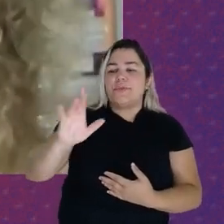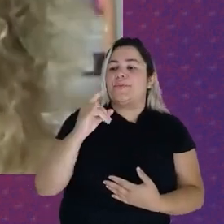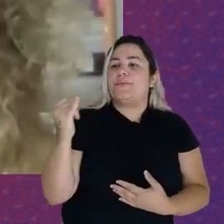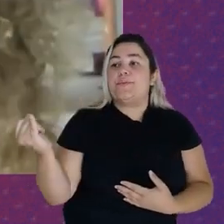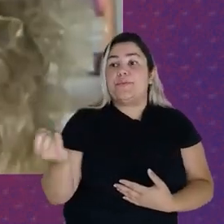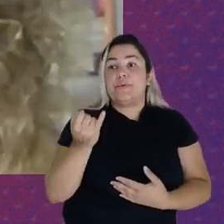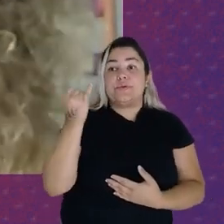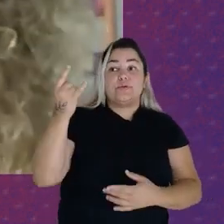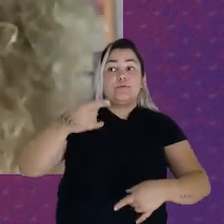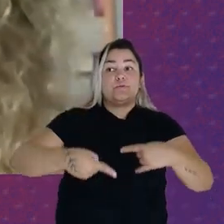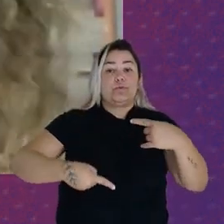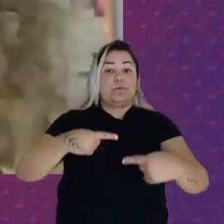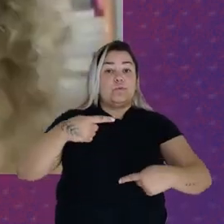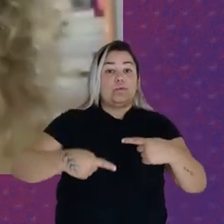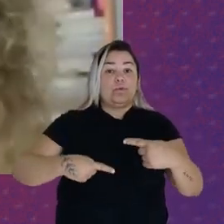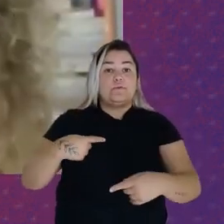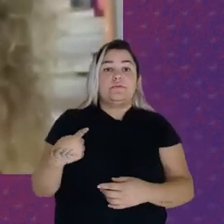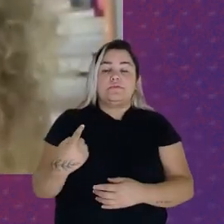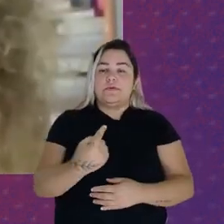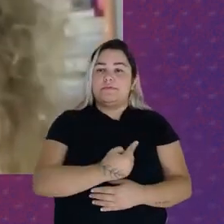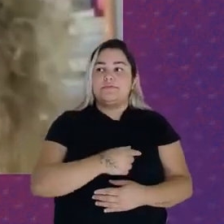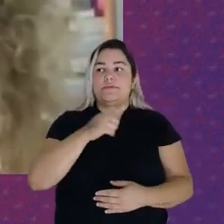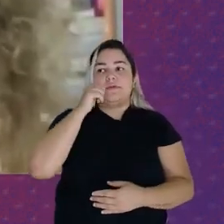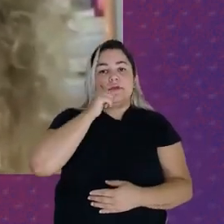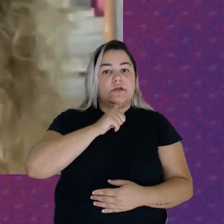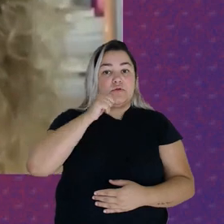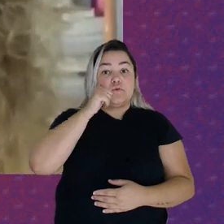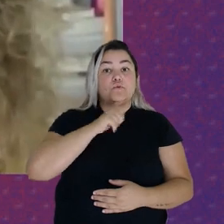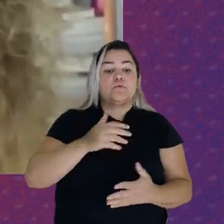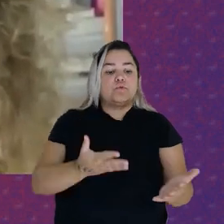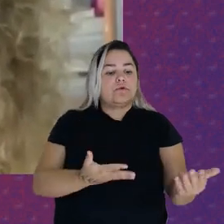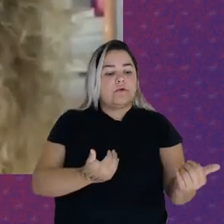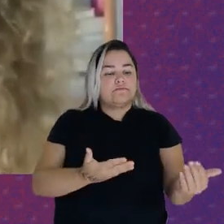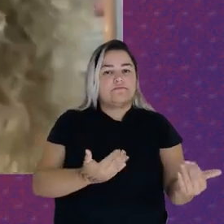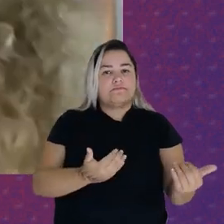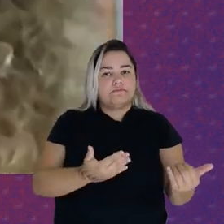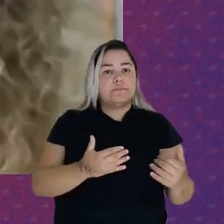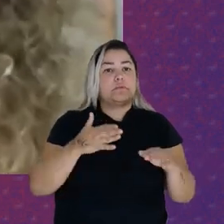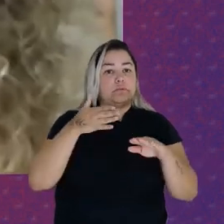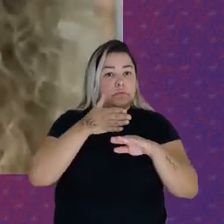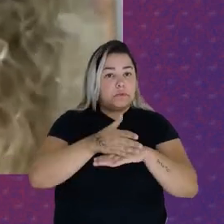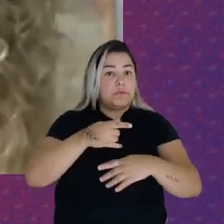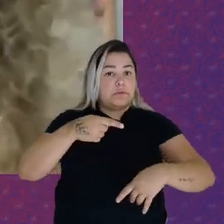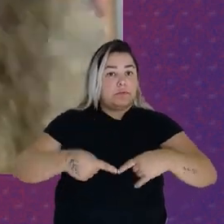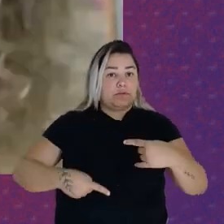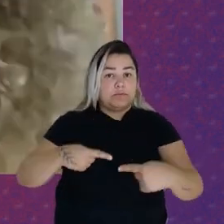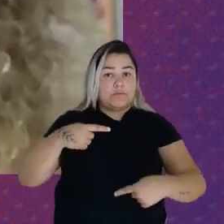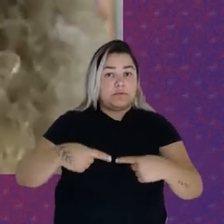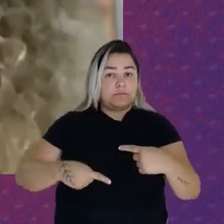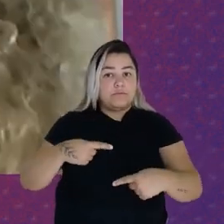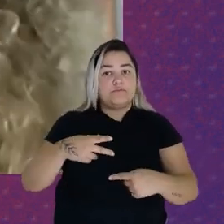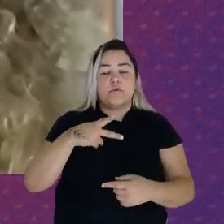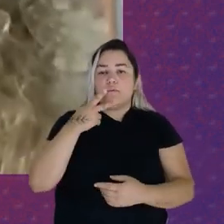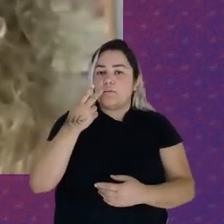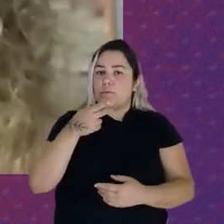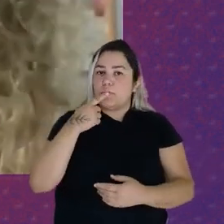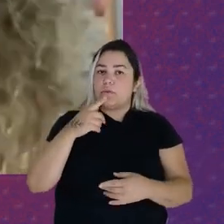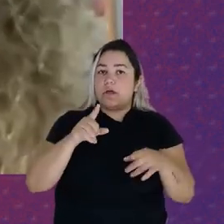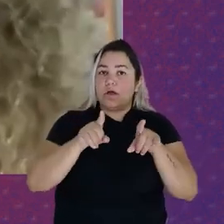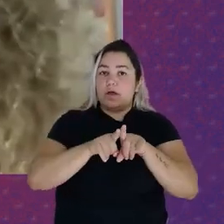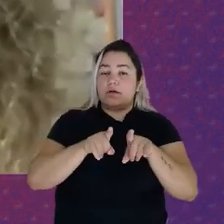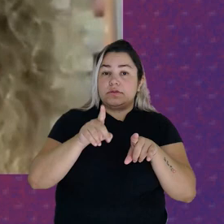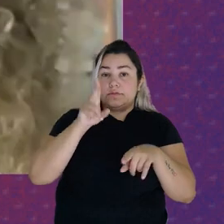discuta isso com as nossas mulheres, principalmente com as jovens mulheres que estão entrando na política. Contar um pouquinho para vocês da minha história, então. Eu